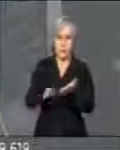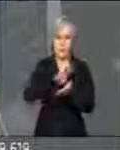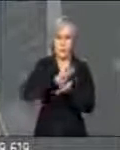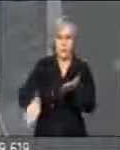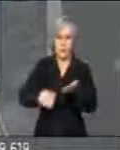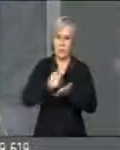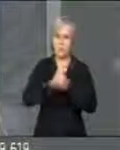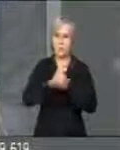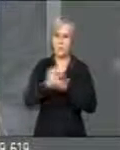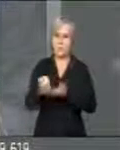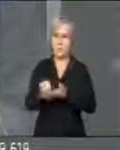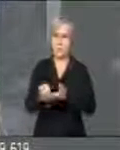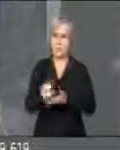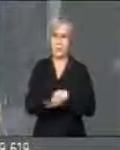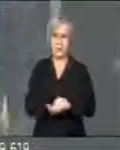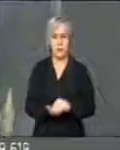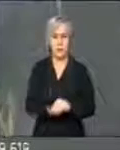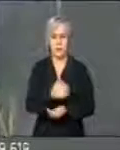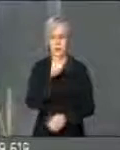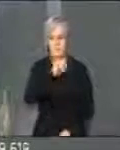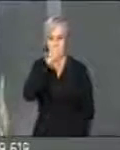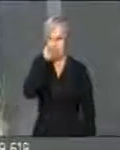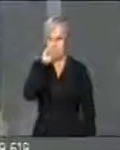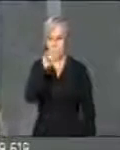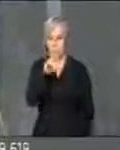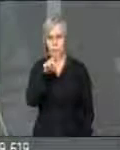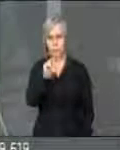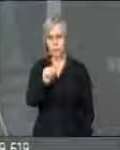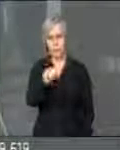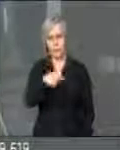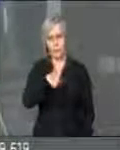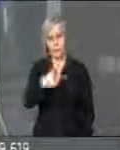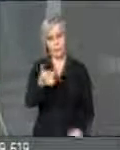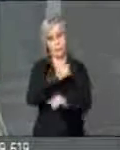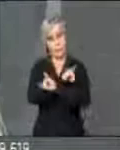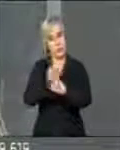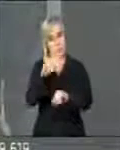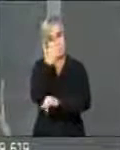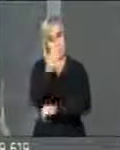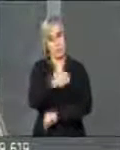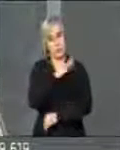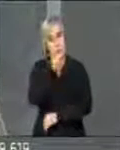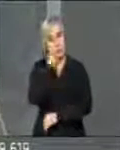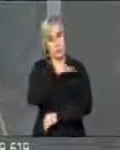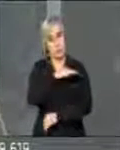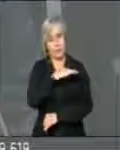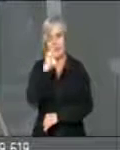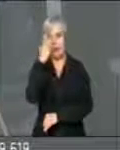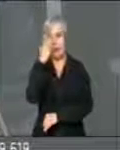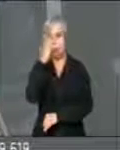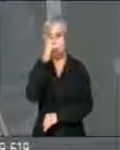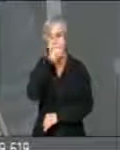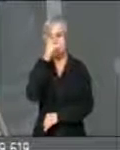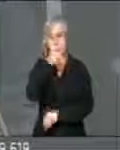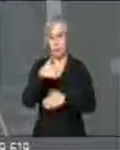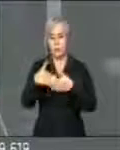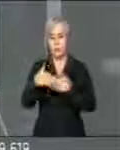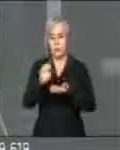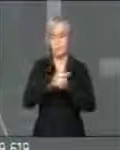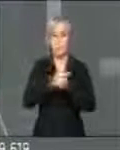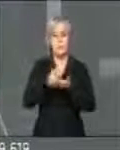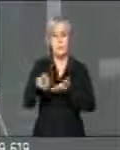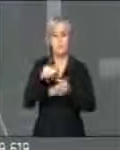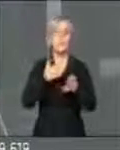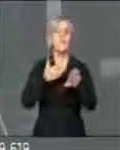essa crise. Senhor Luiz Inácio Lula da Silva, tenho uma péssima notícia para o senhor. O impeachment amanhã não, domingo,